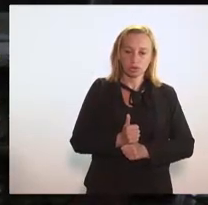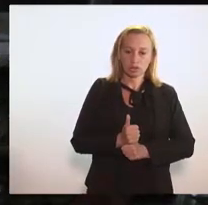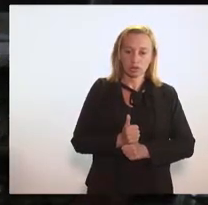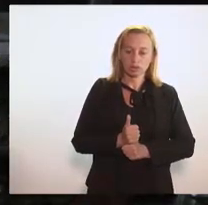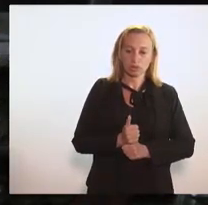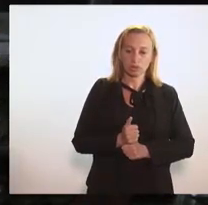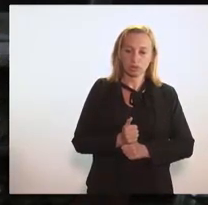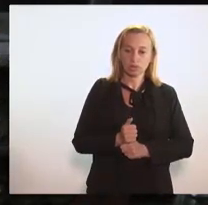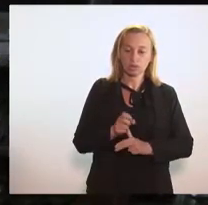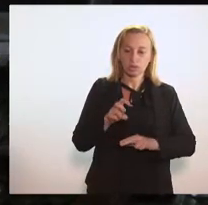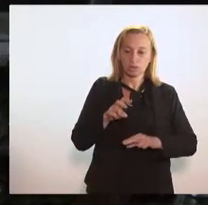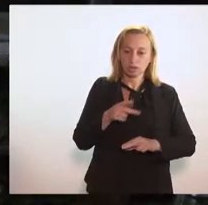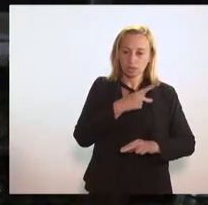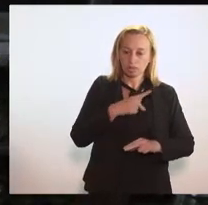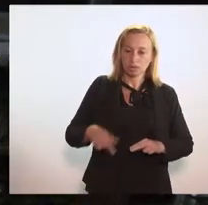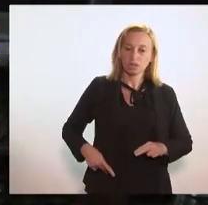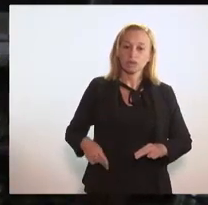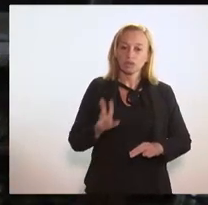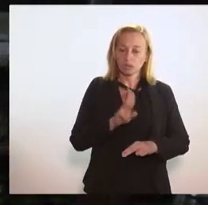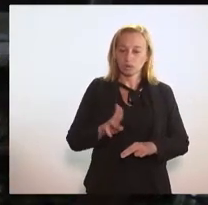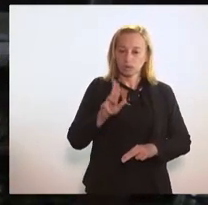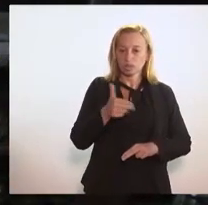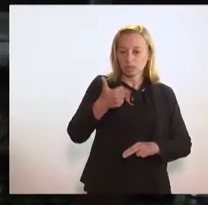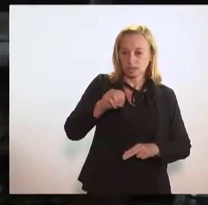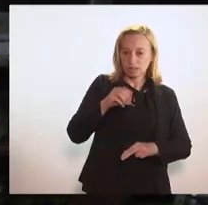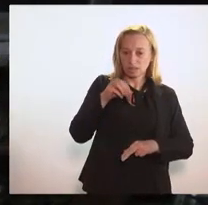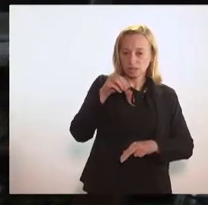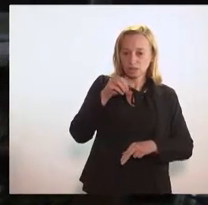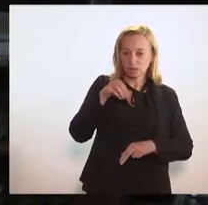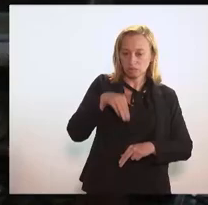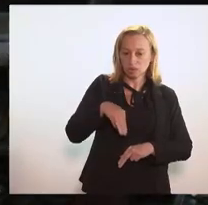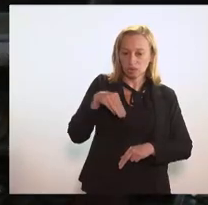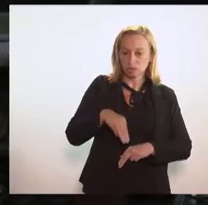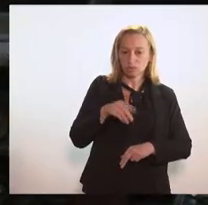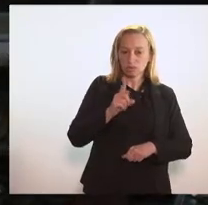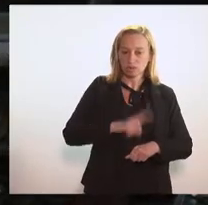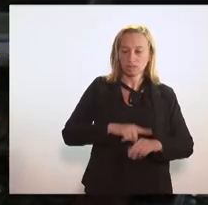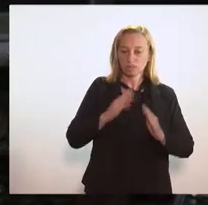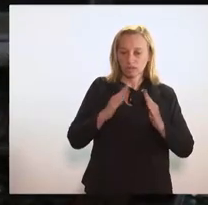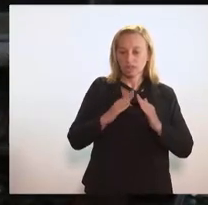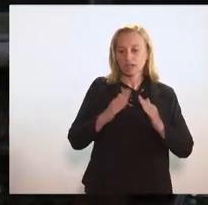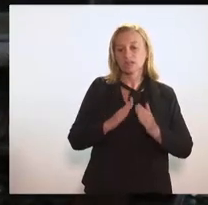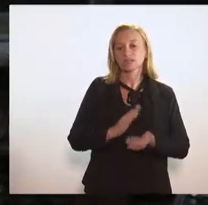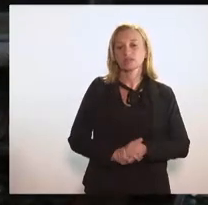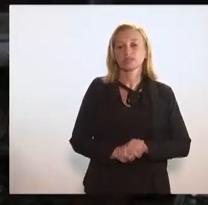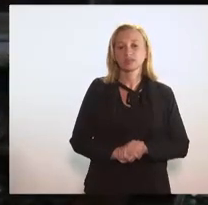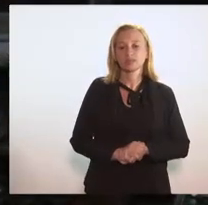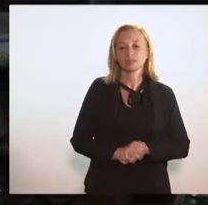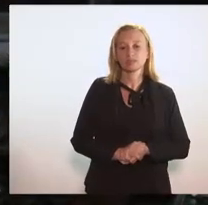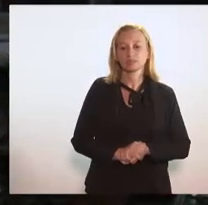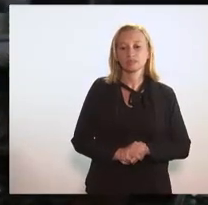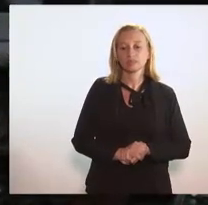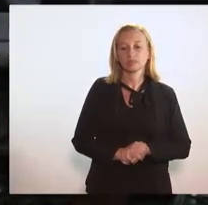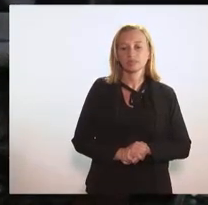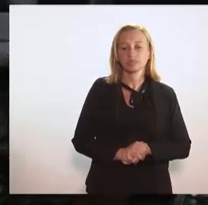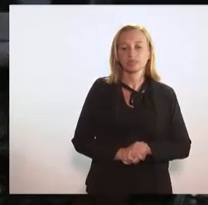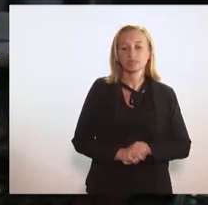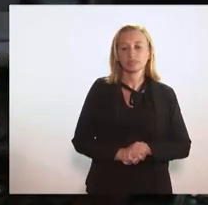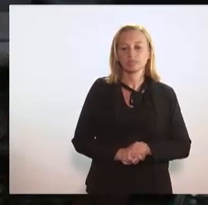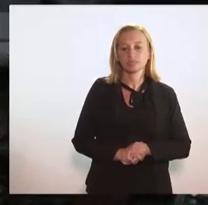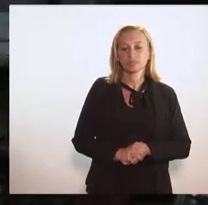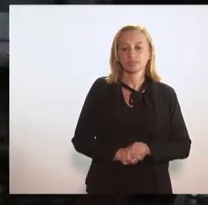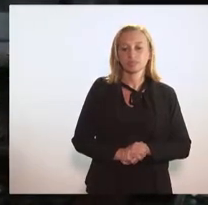fazer uso dos 10 minutos regimentais agora é no expediente